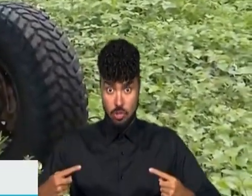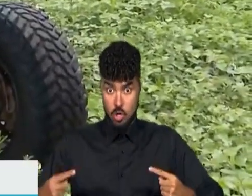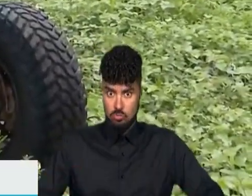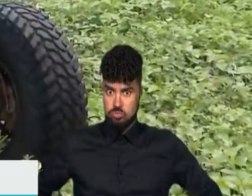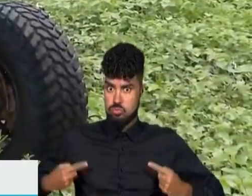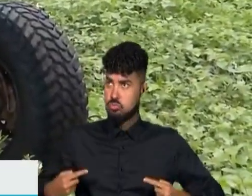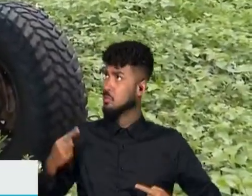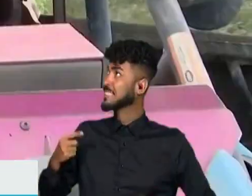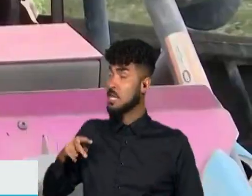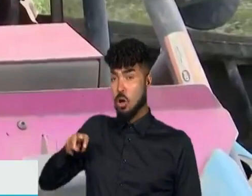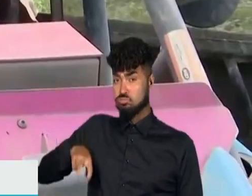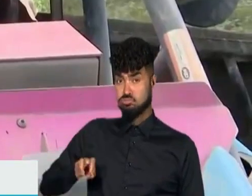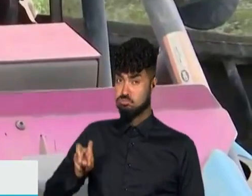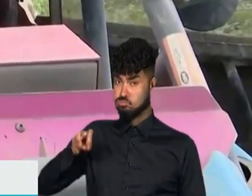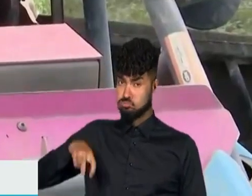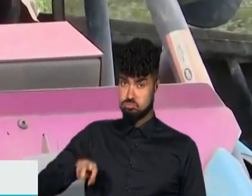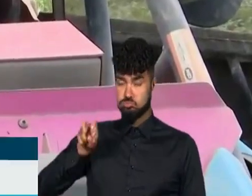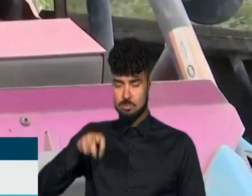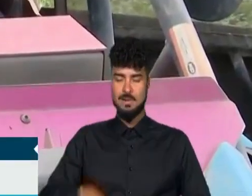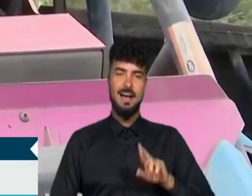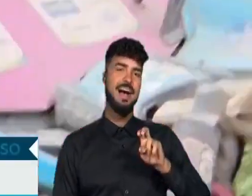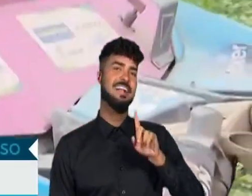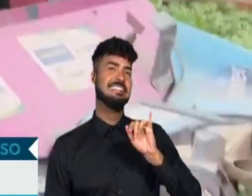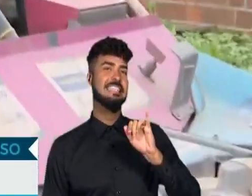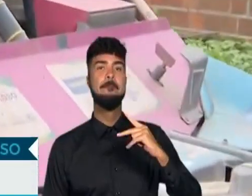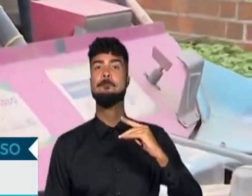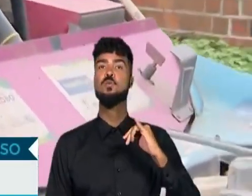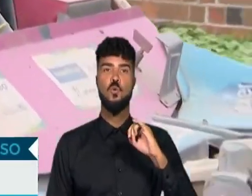pelas trilhas do Rally Piocerá.